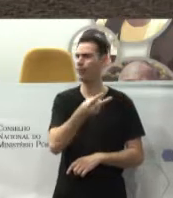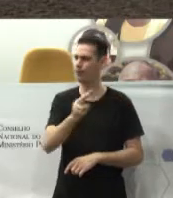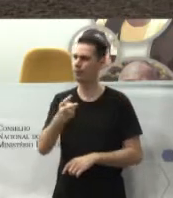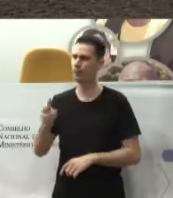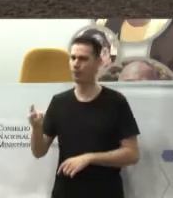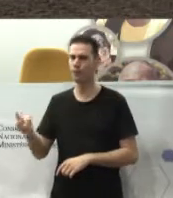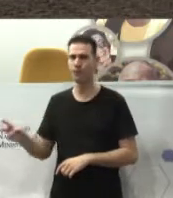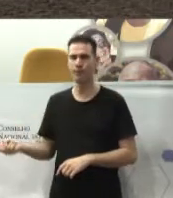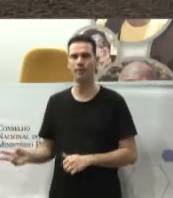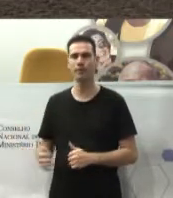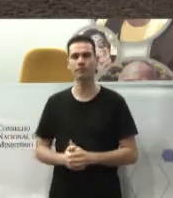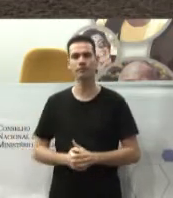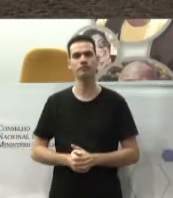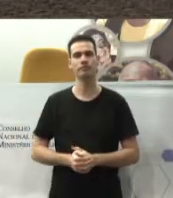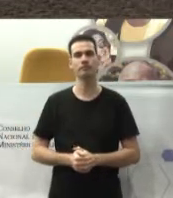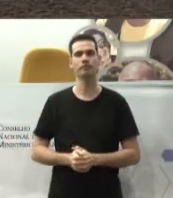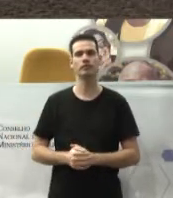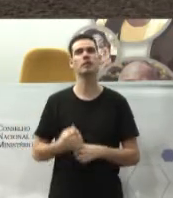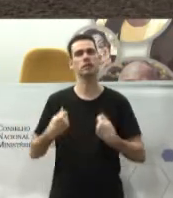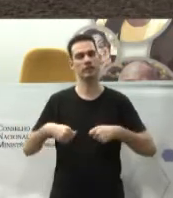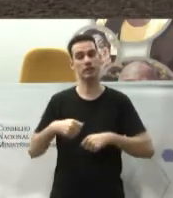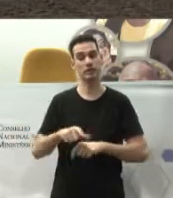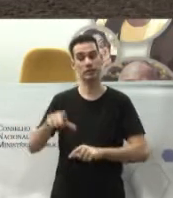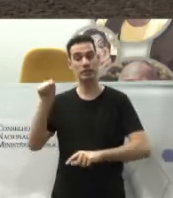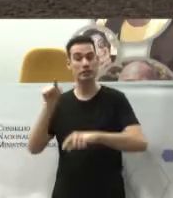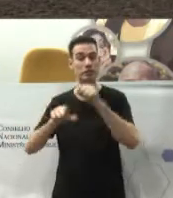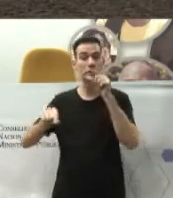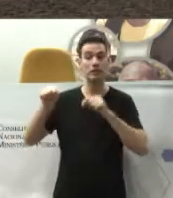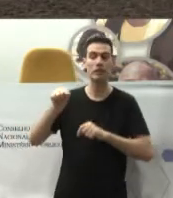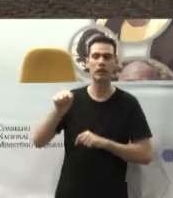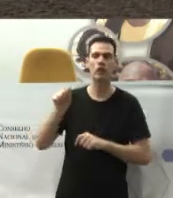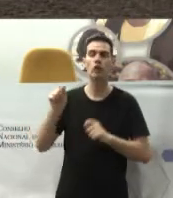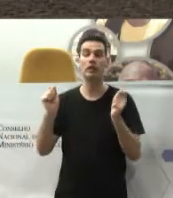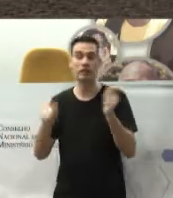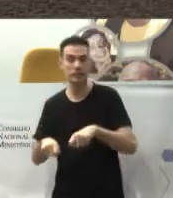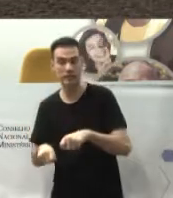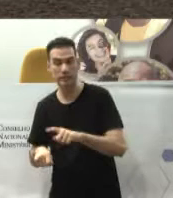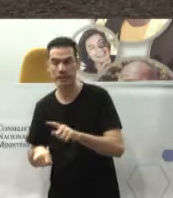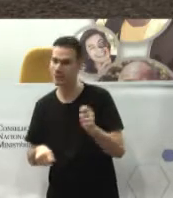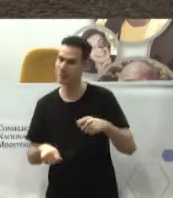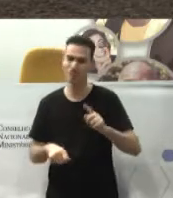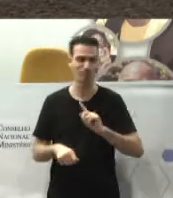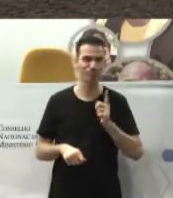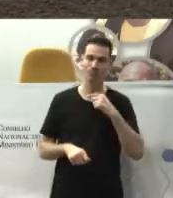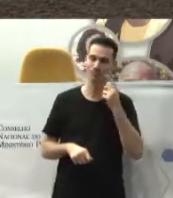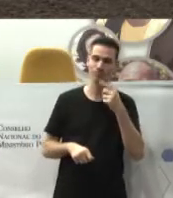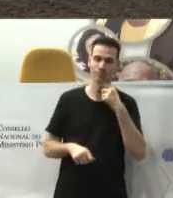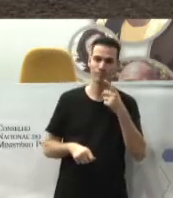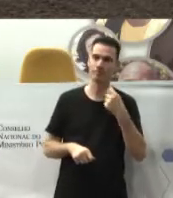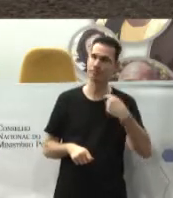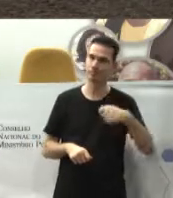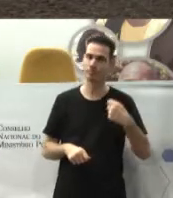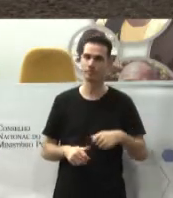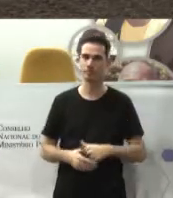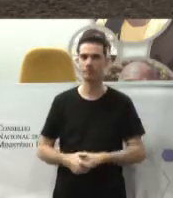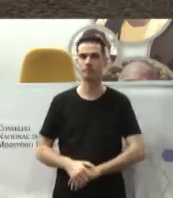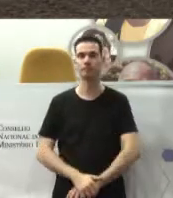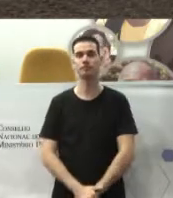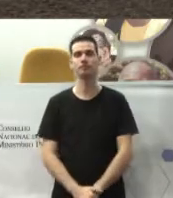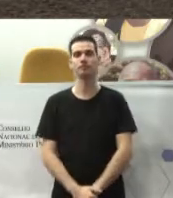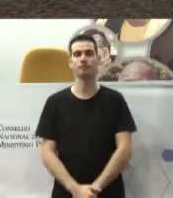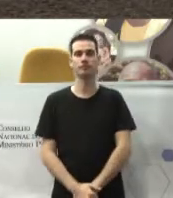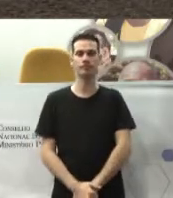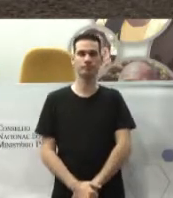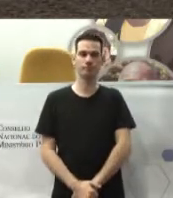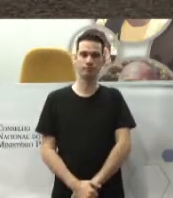não. Claro que não. Nós vamos ter que escolher nossas batalhas, né? Mas talvez no tempo. Muita gente, a gente comentava sobre isso também, muita gente